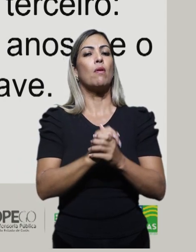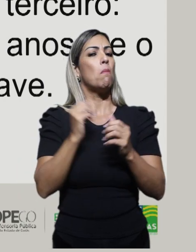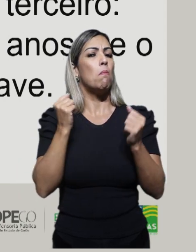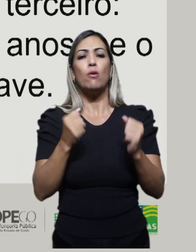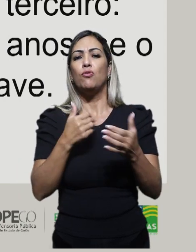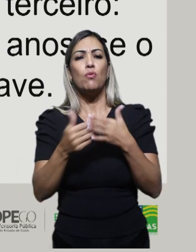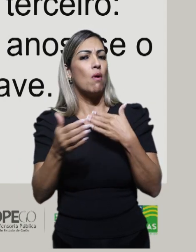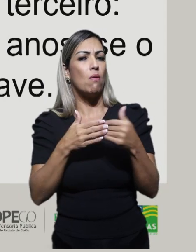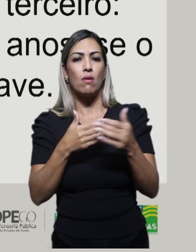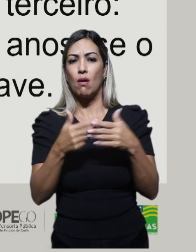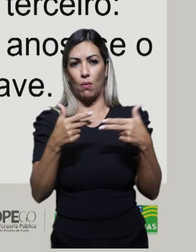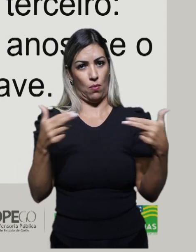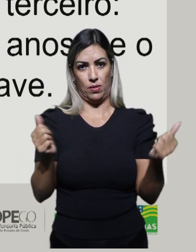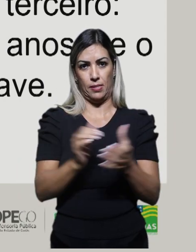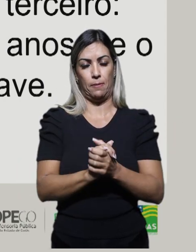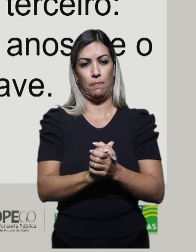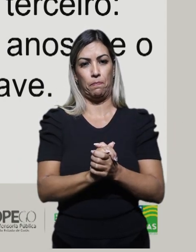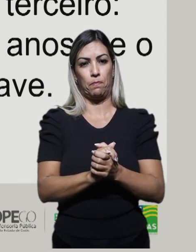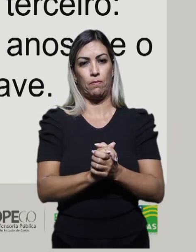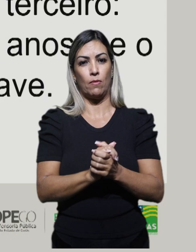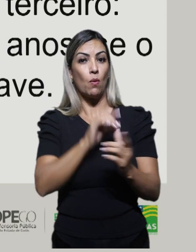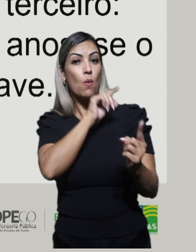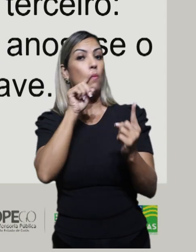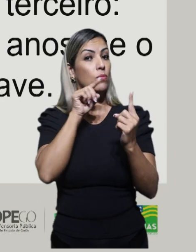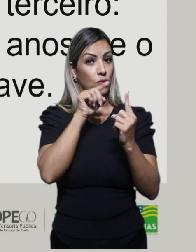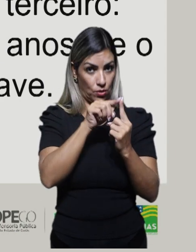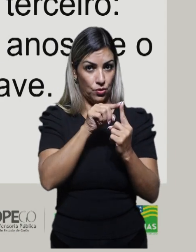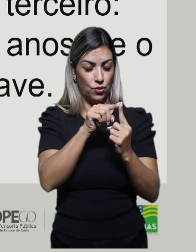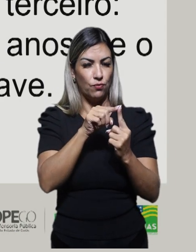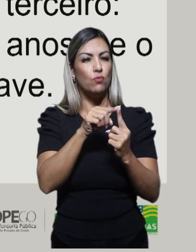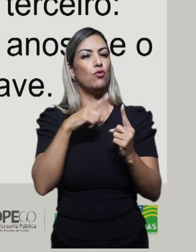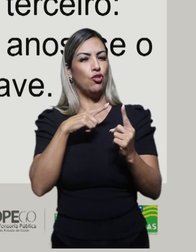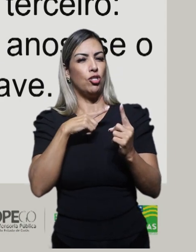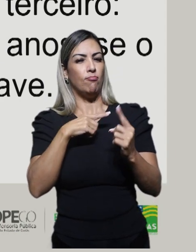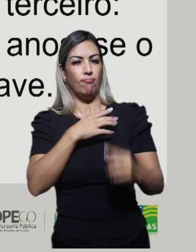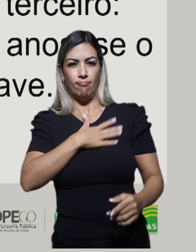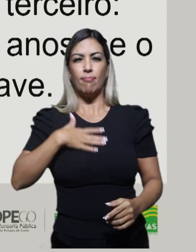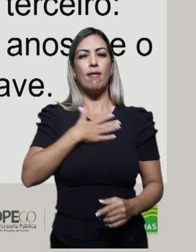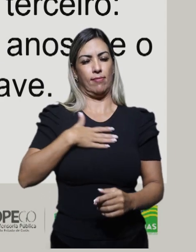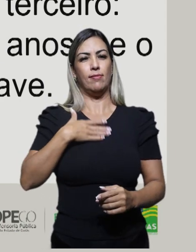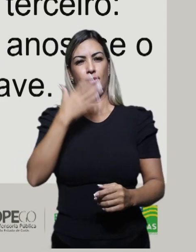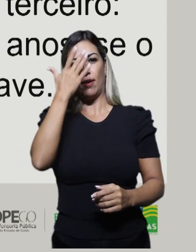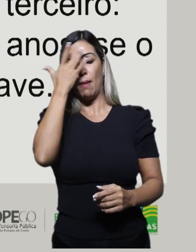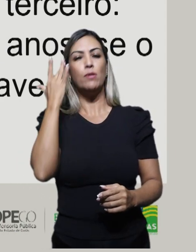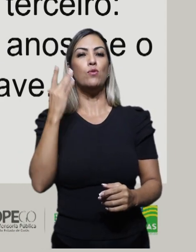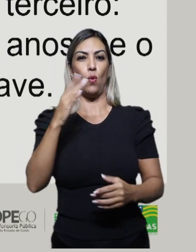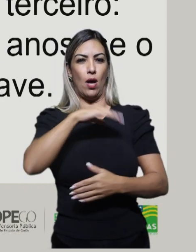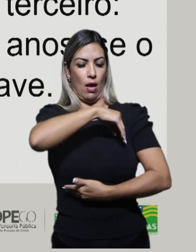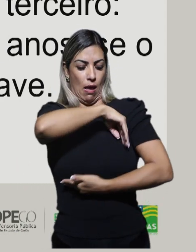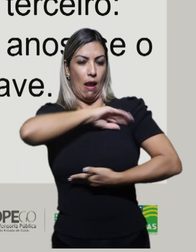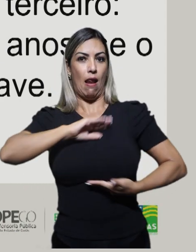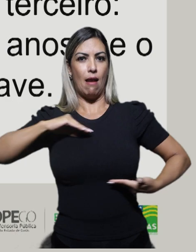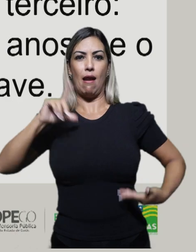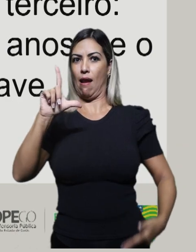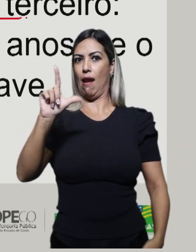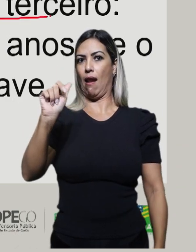ser qualquer um, com o objetivo de satisfazer a própria lascívia